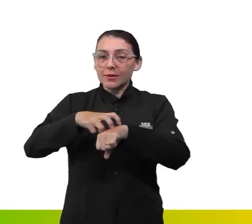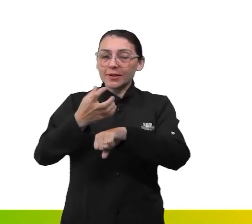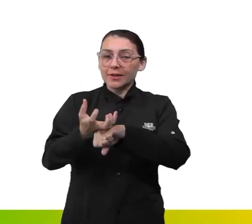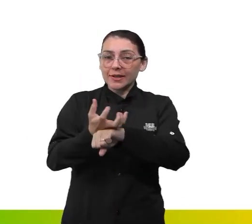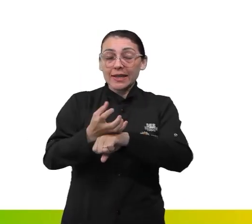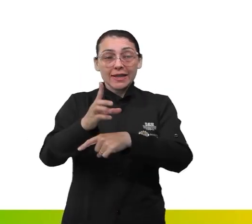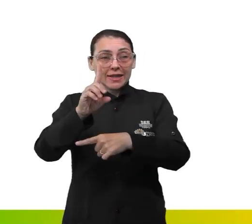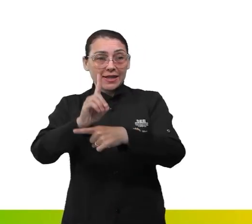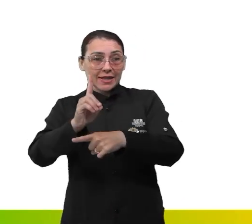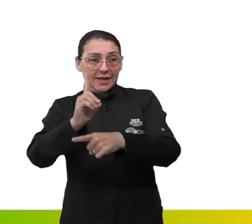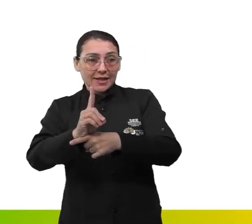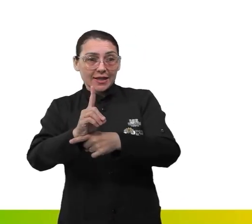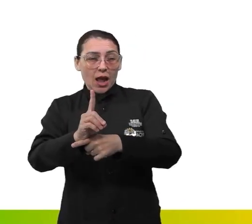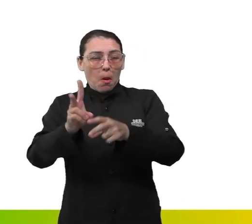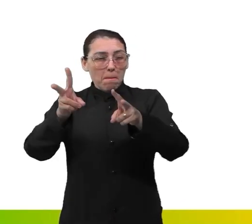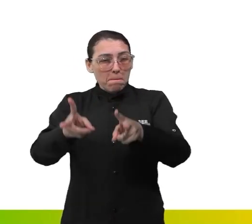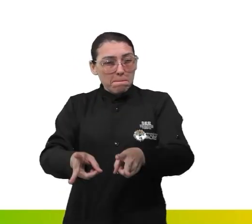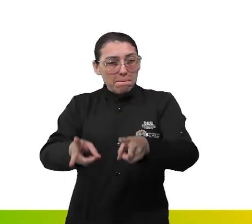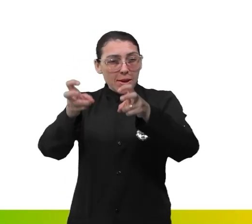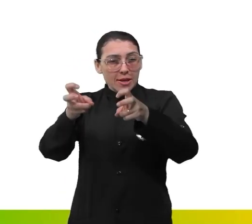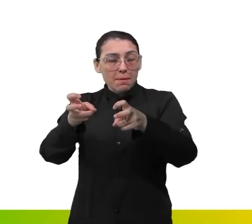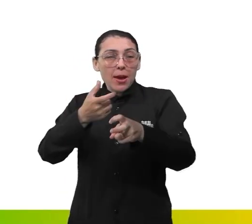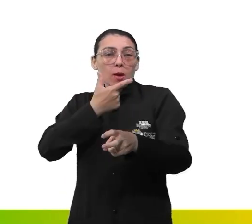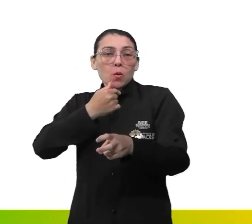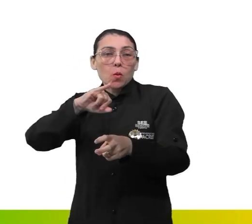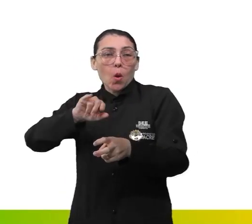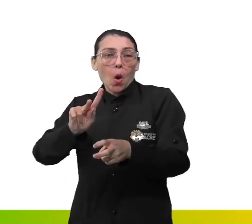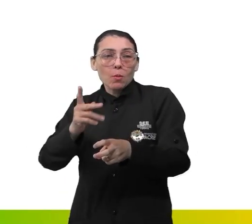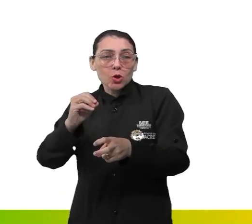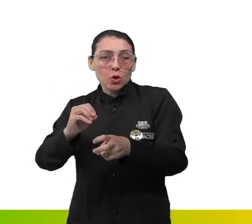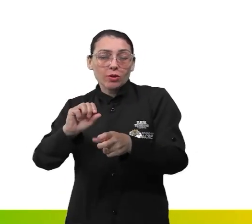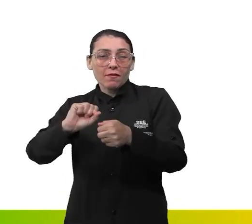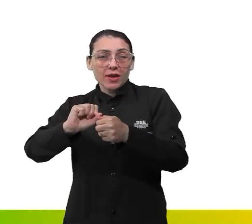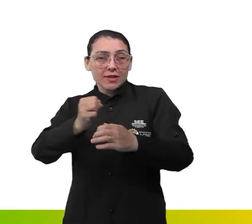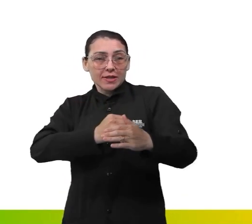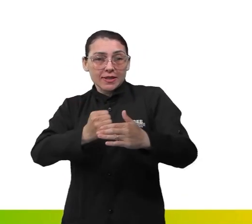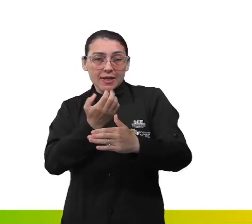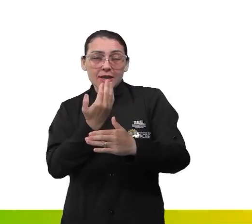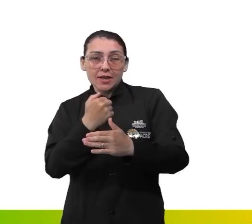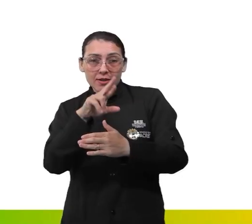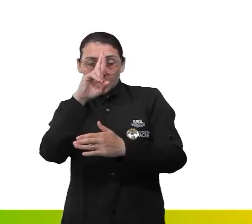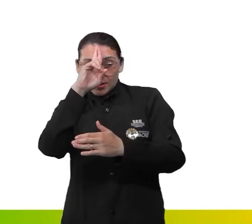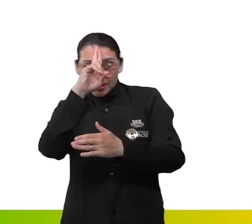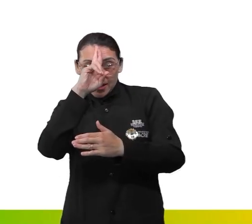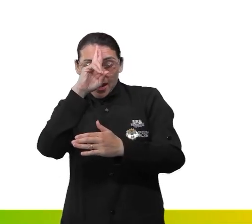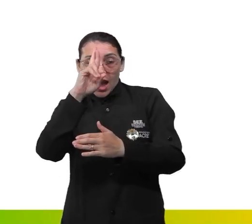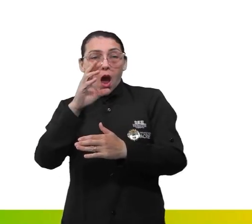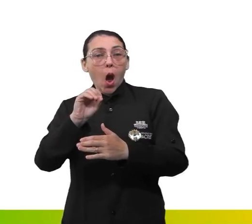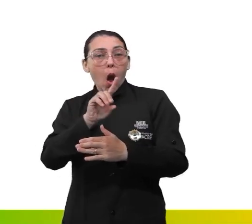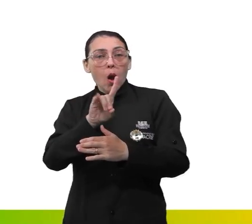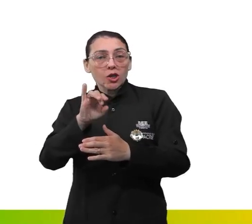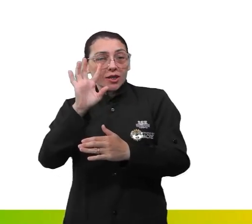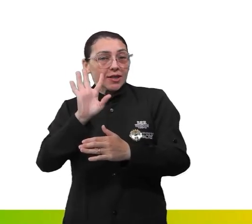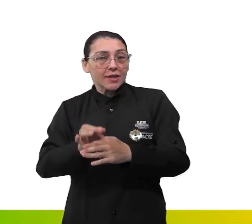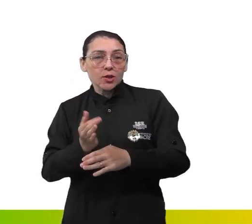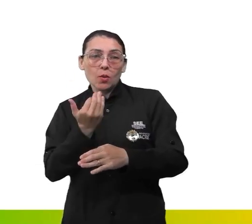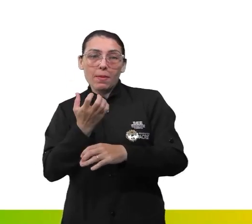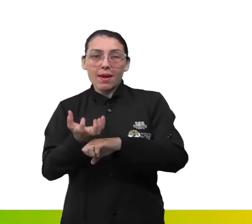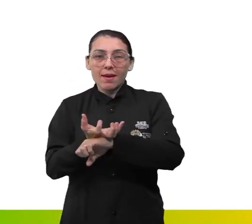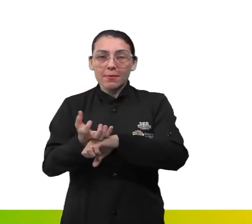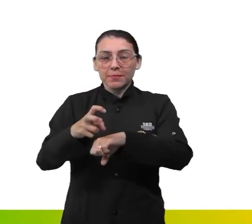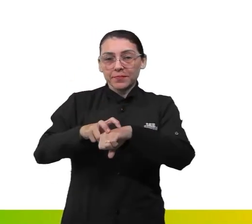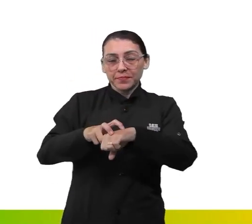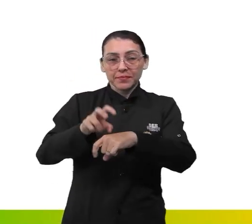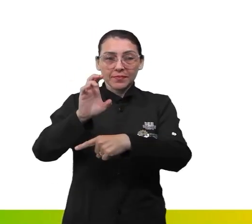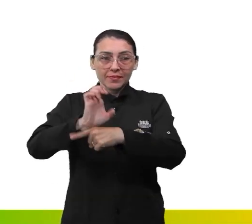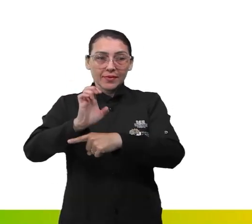Letra D. Ao perceber que John está preparando o jantar, Odd decide comer grama. E na